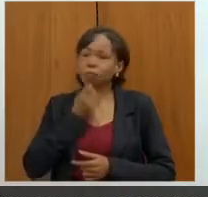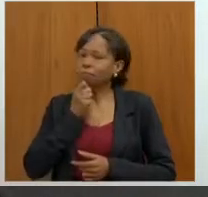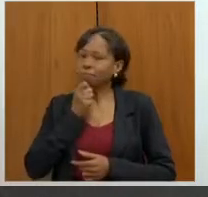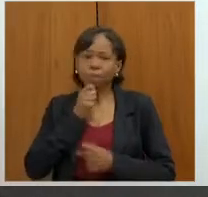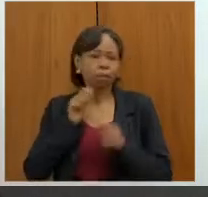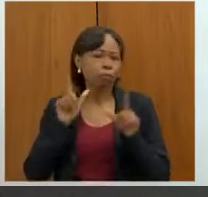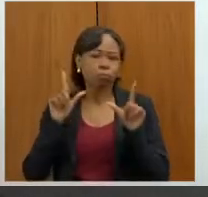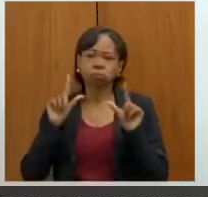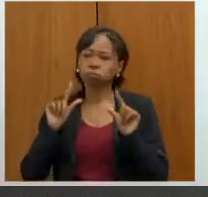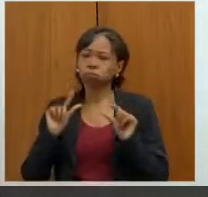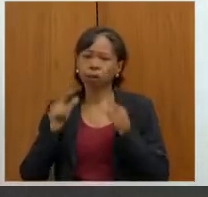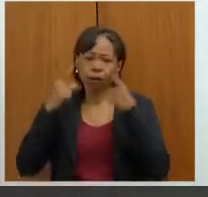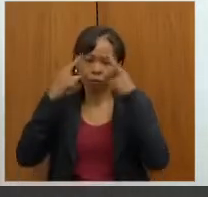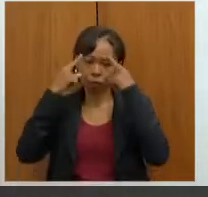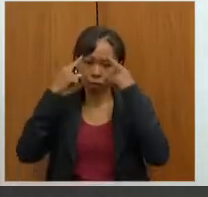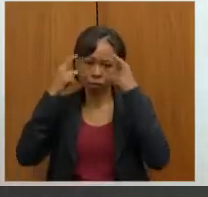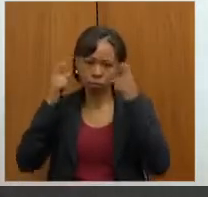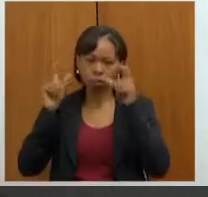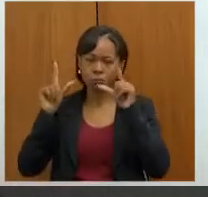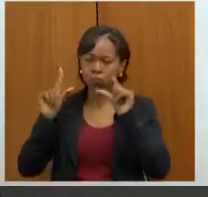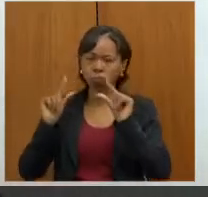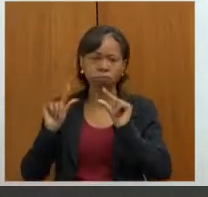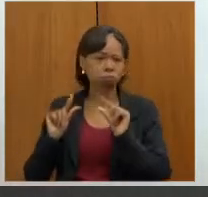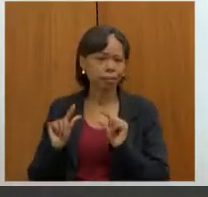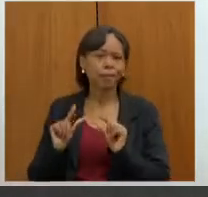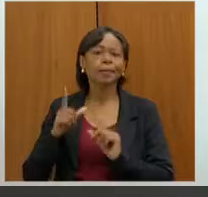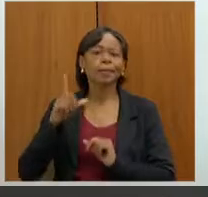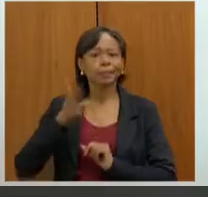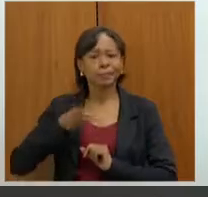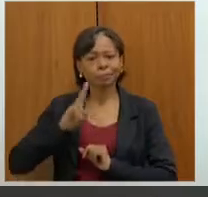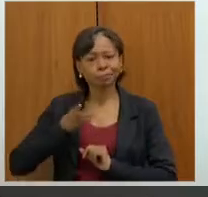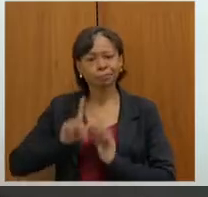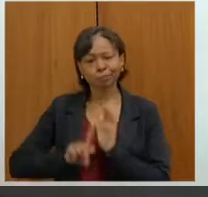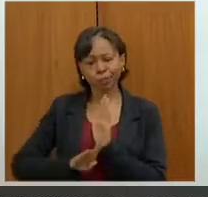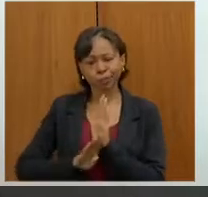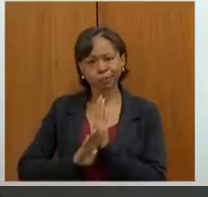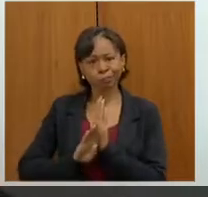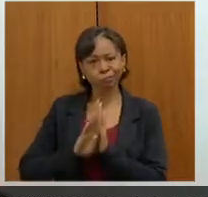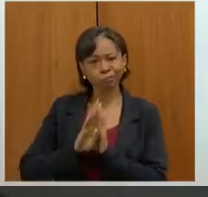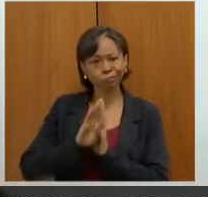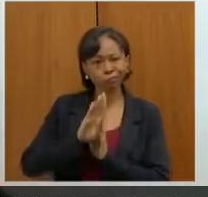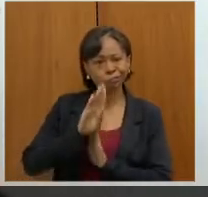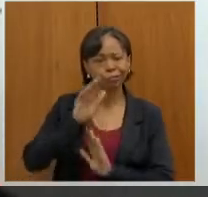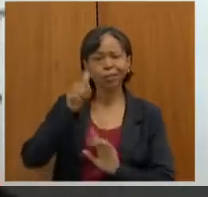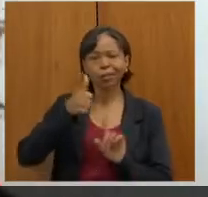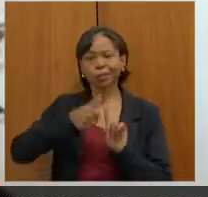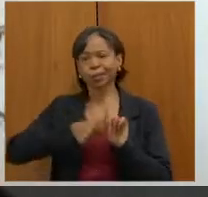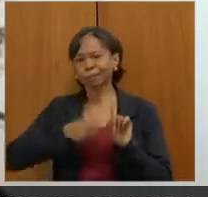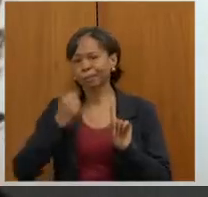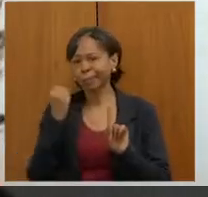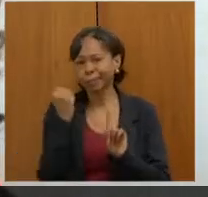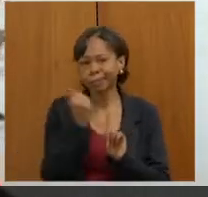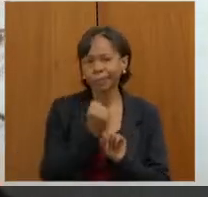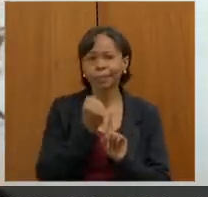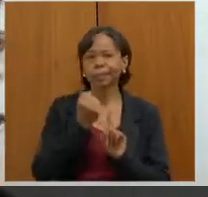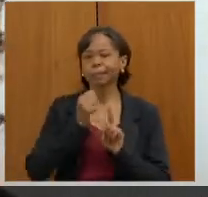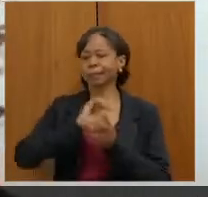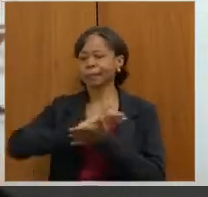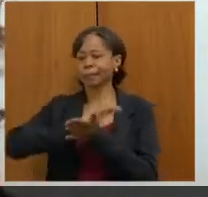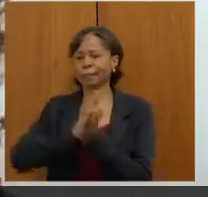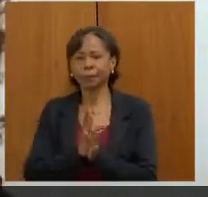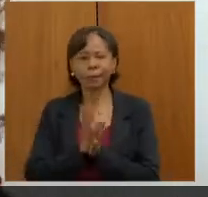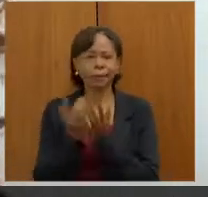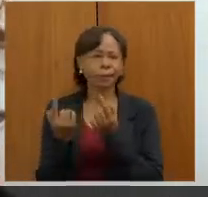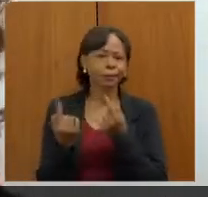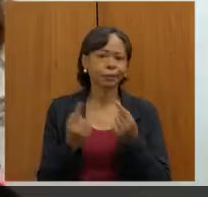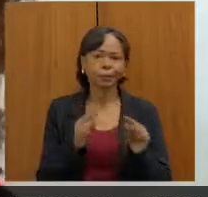gente vem acompanhando meu Down e ainda de violência de feminicídio misoginia Enfim tudo isso mas a luta